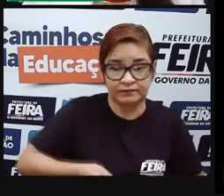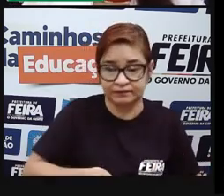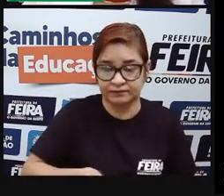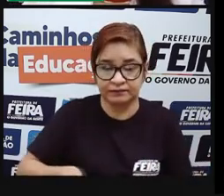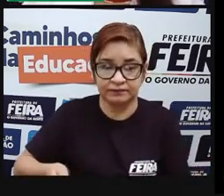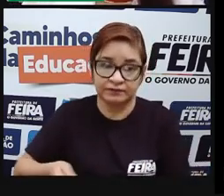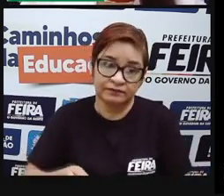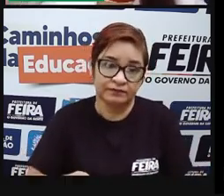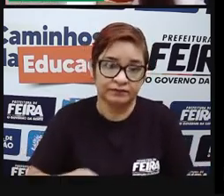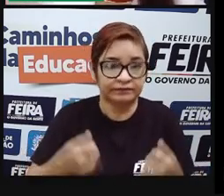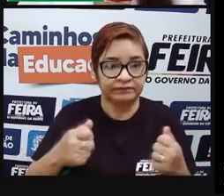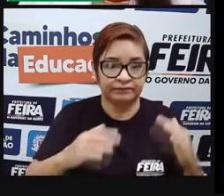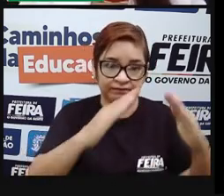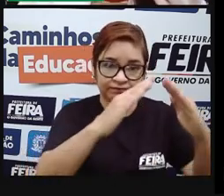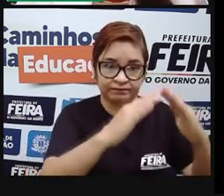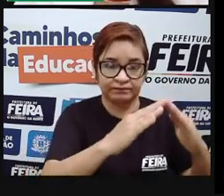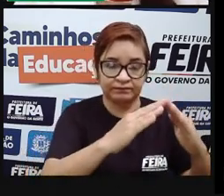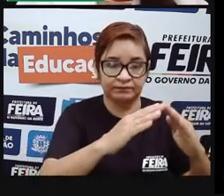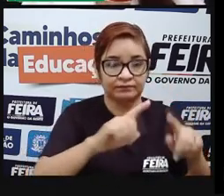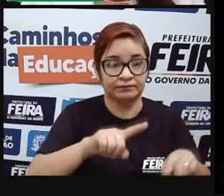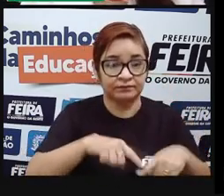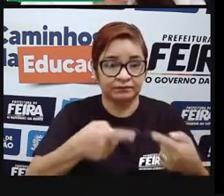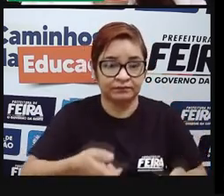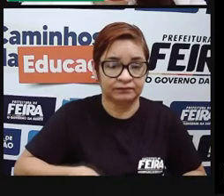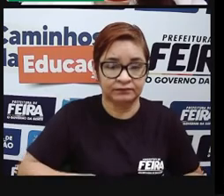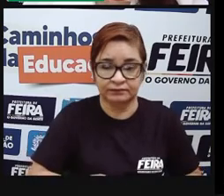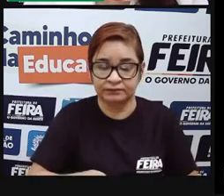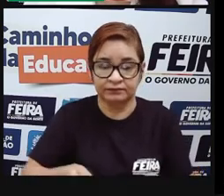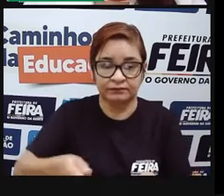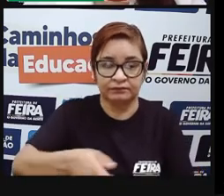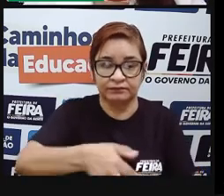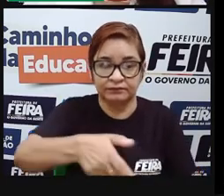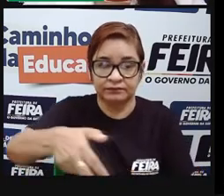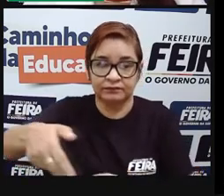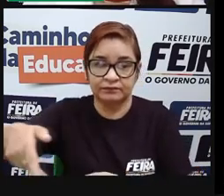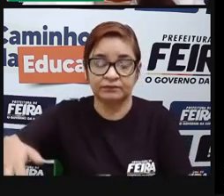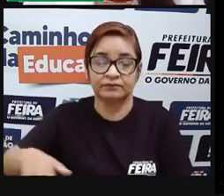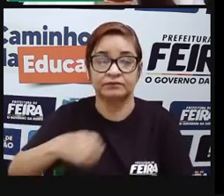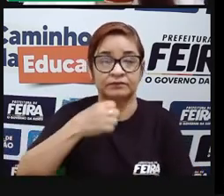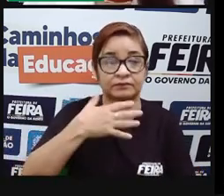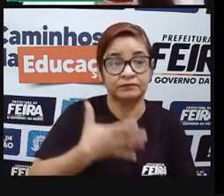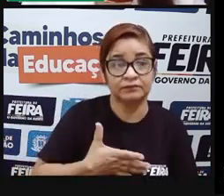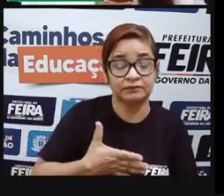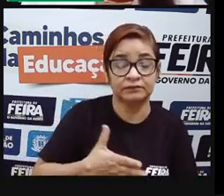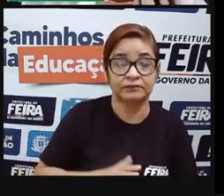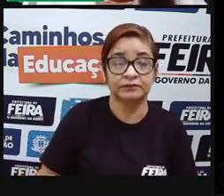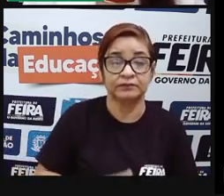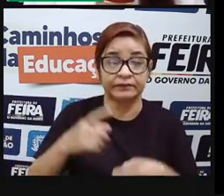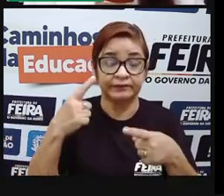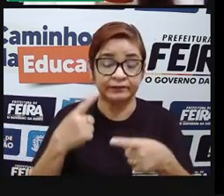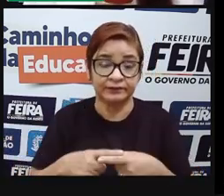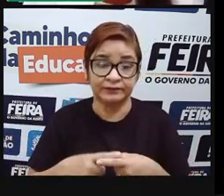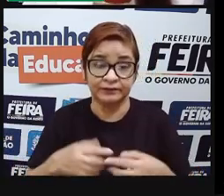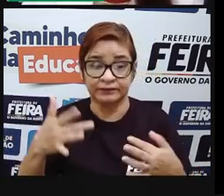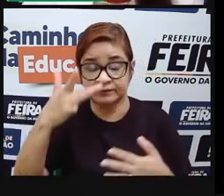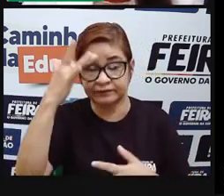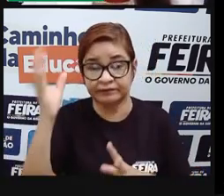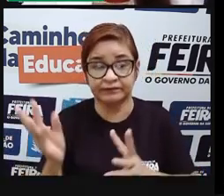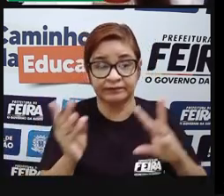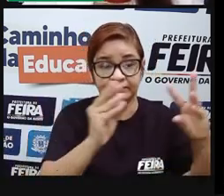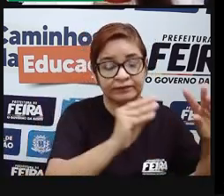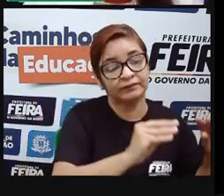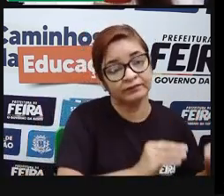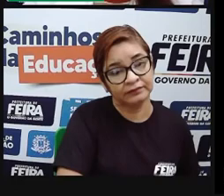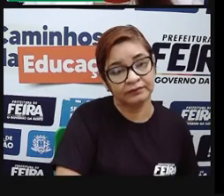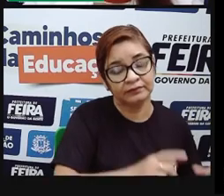precisa ficar fixo em um local ele vai se movimentando pela cidade Ele disse que para ele ficou bom porque muitas pessoas saíram